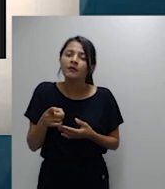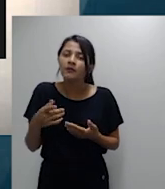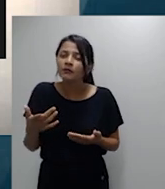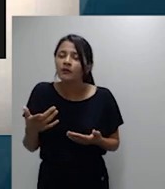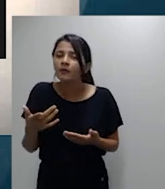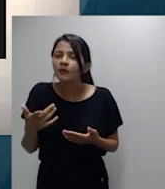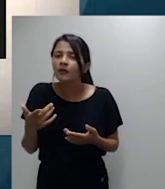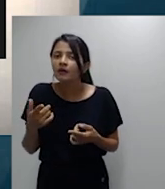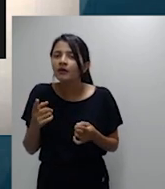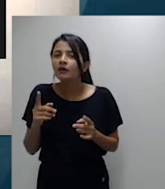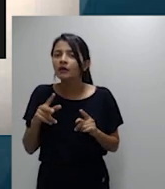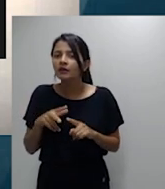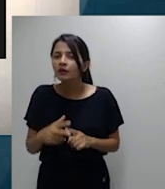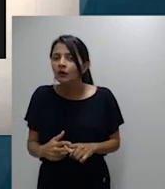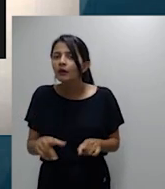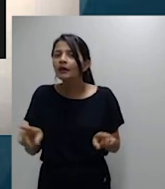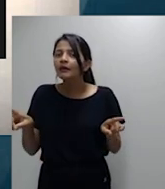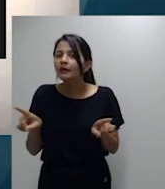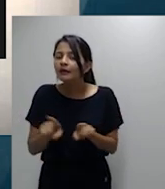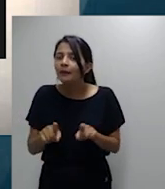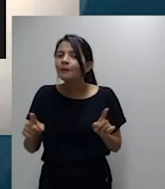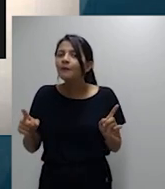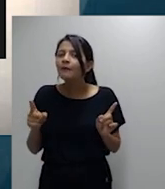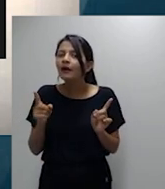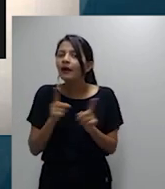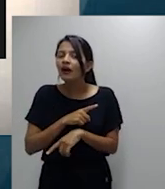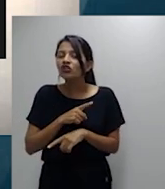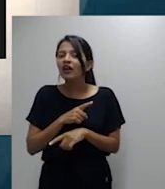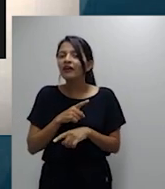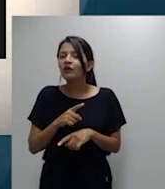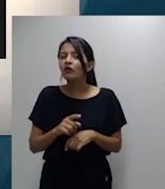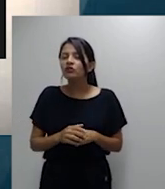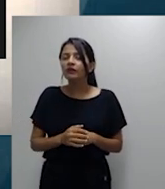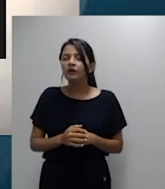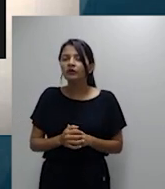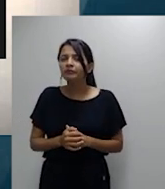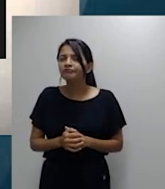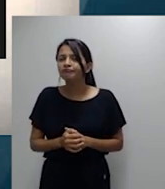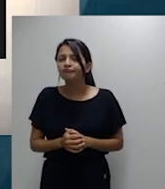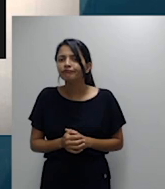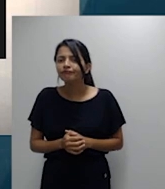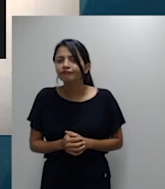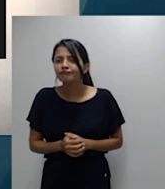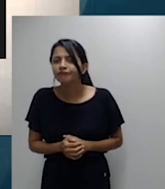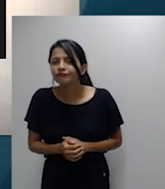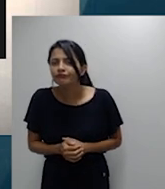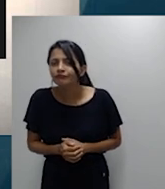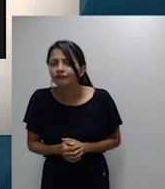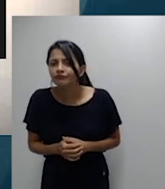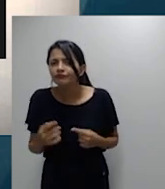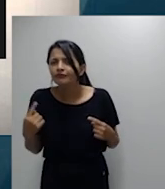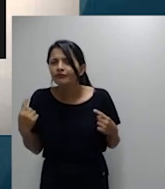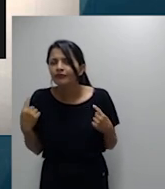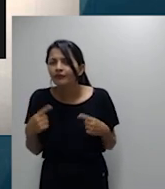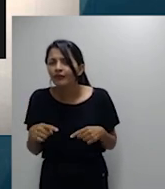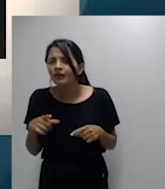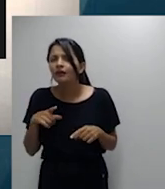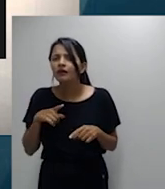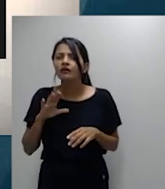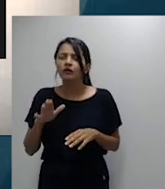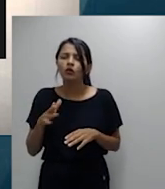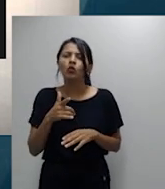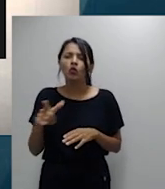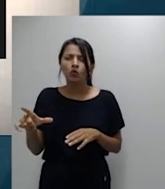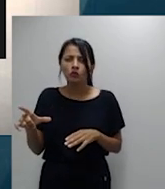exposição também controvérsias que foi o próprio super ao tu pagou a verba indenizatória